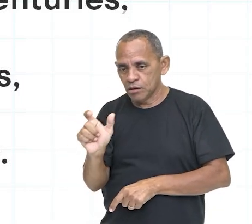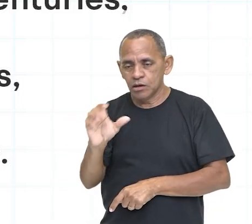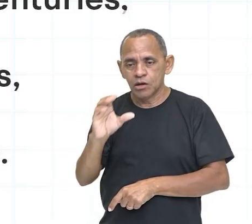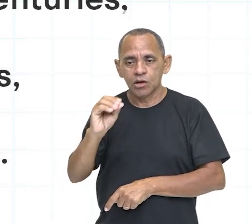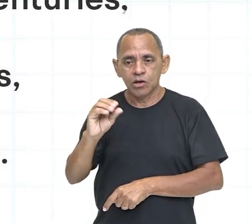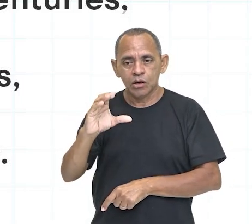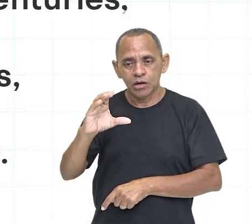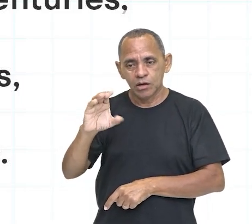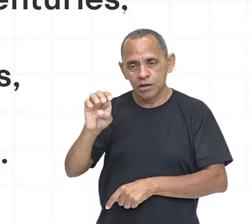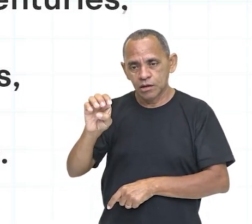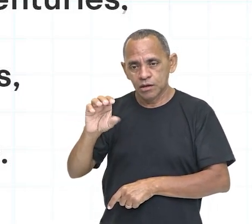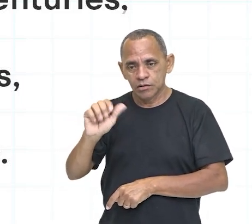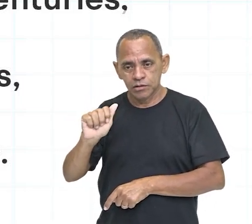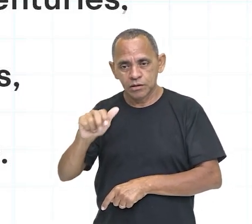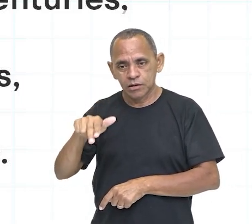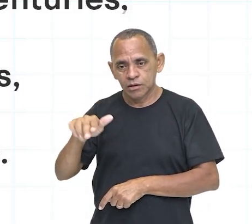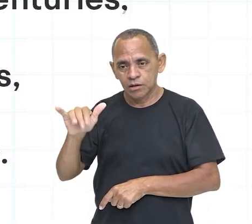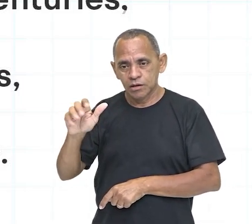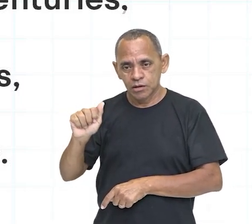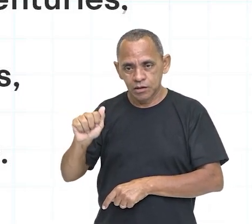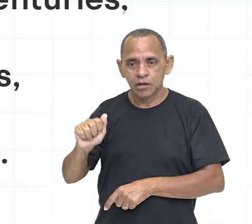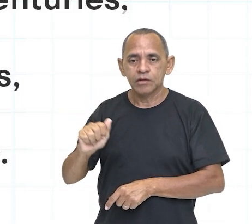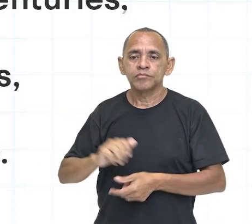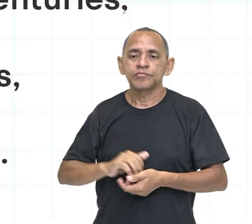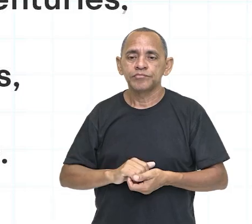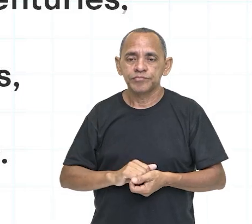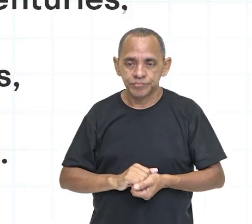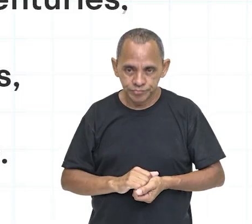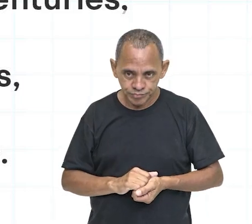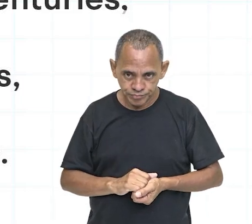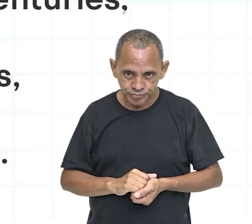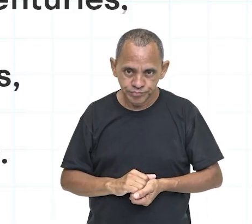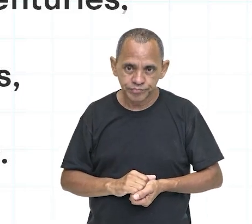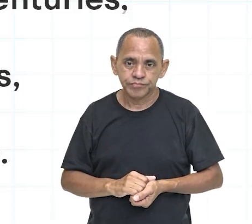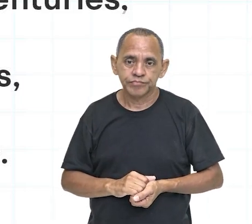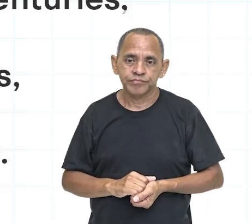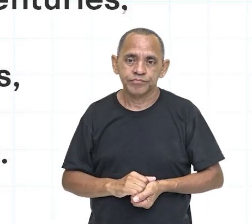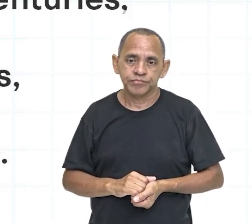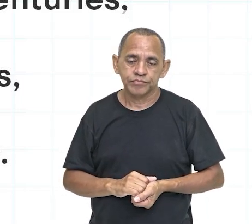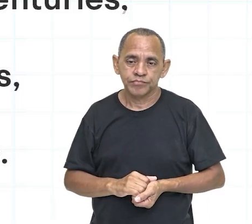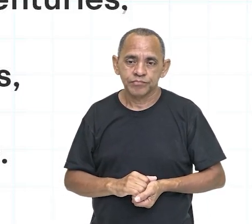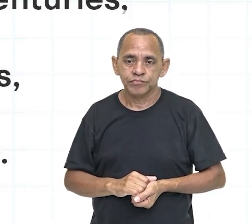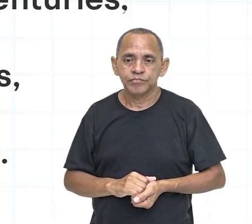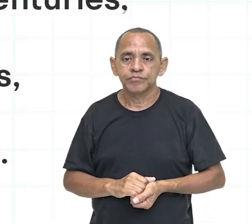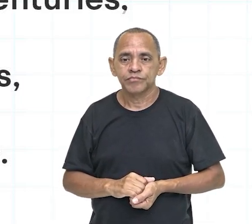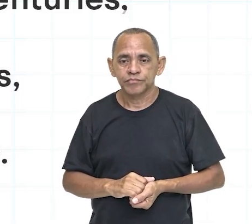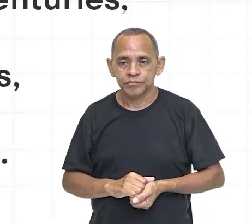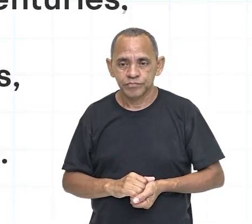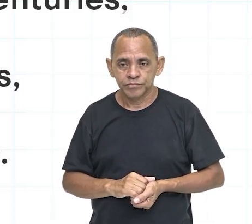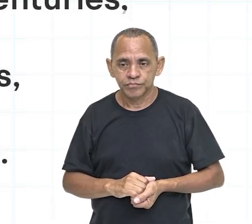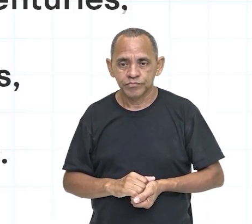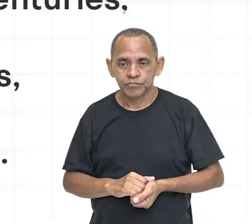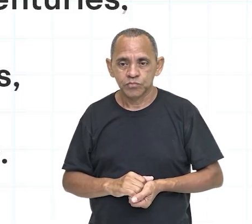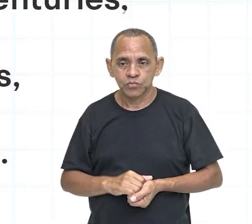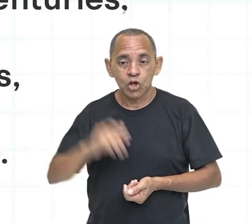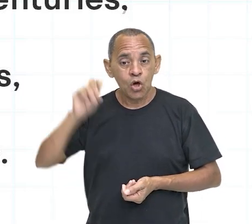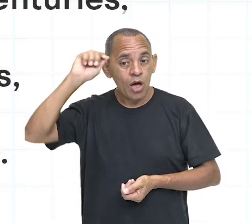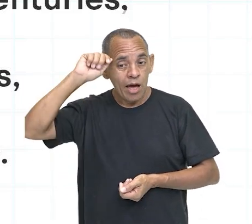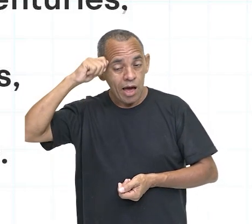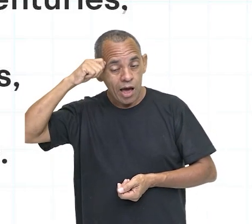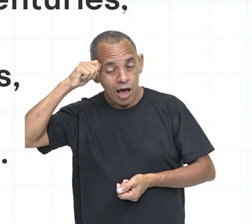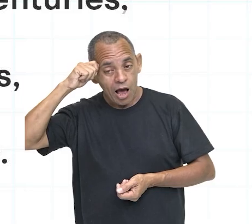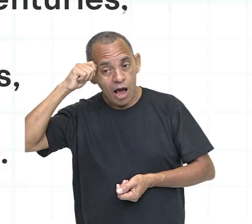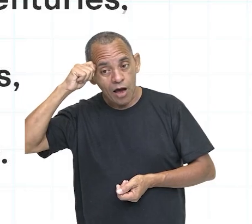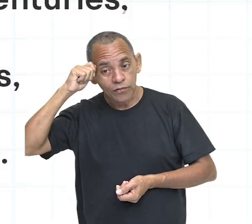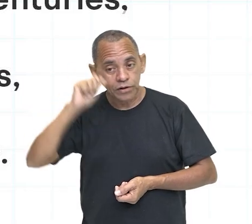Oceania. Então, Oceania. Então, as palavras cognatas, elas nos auxiliam bastante. Quando eu quero